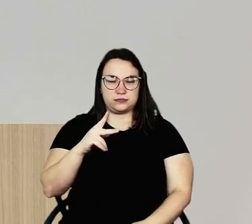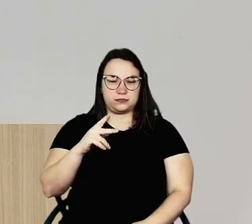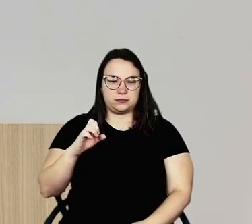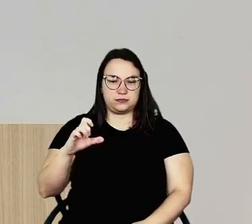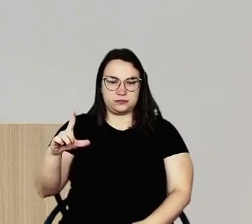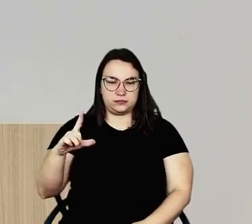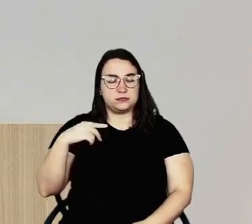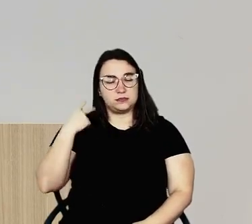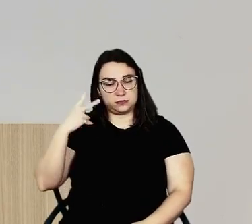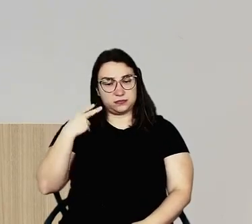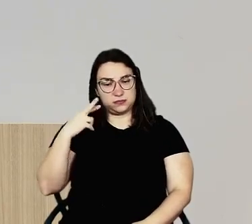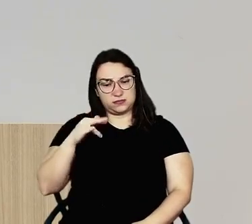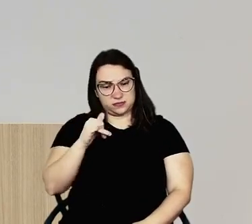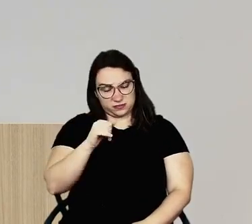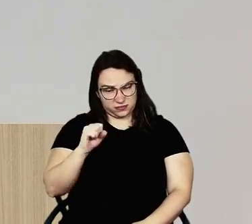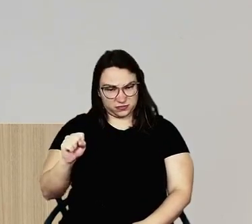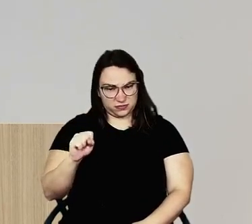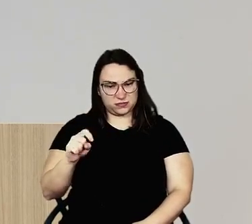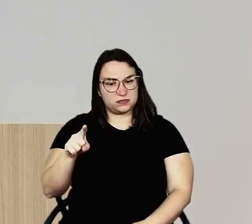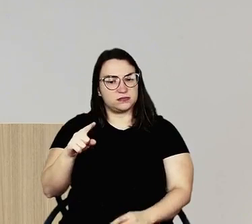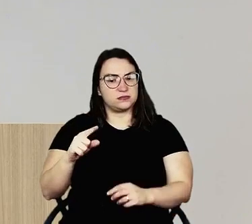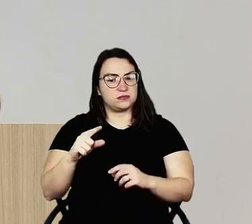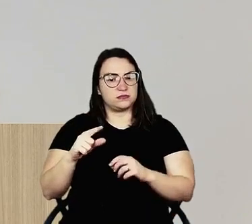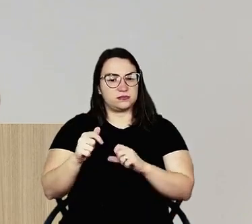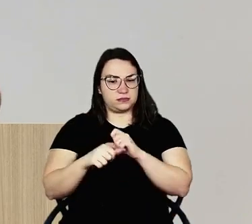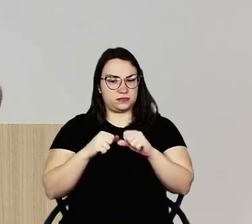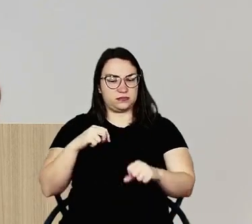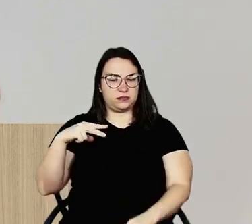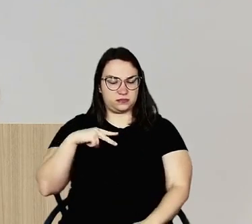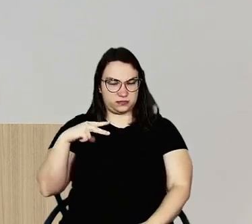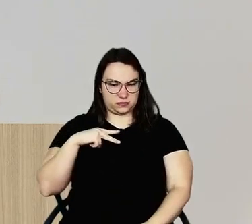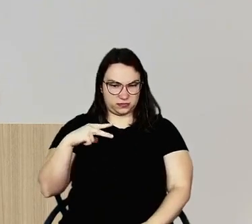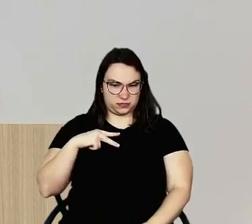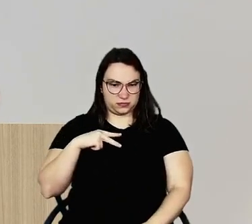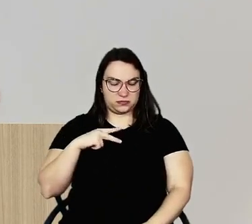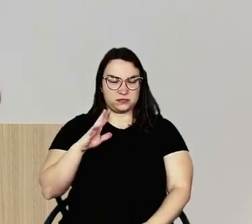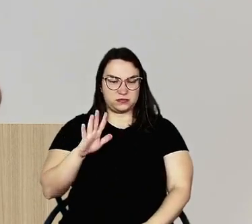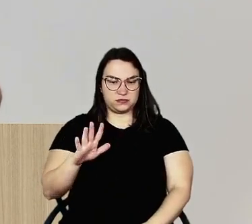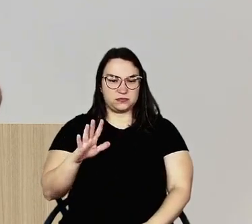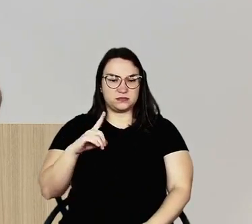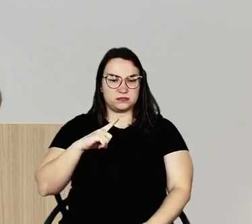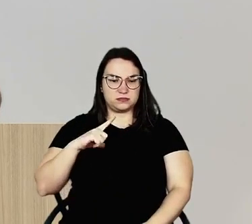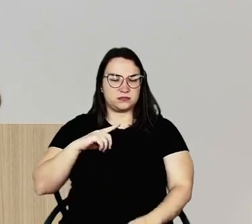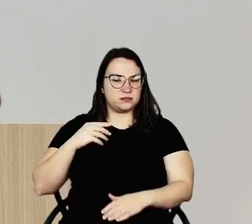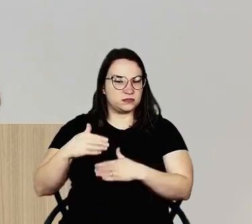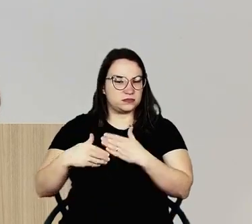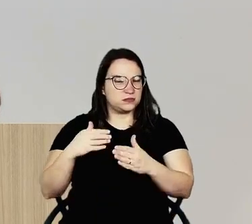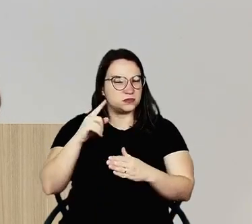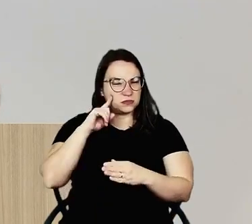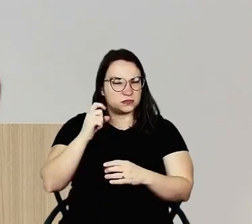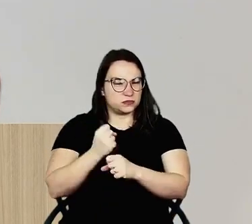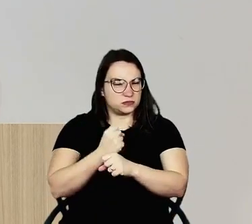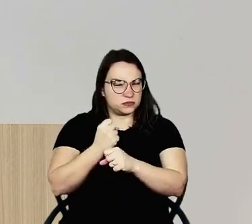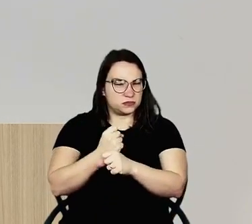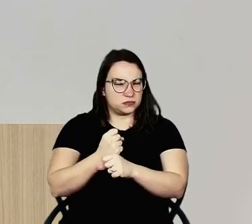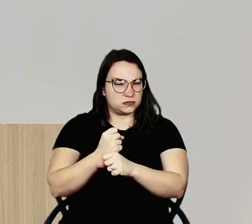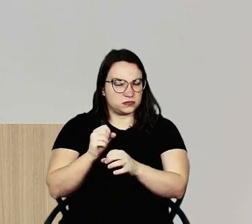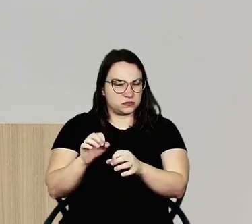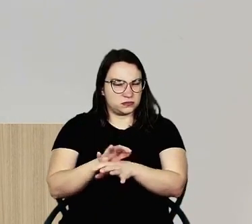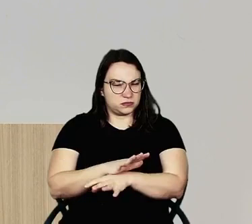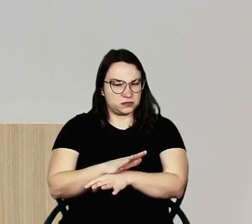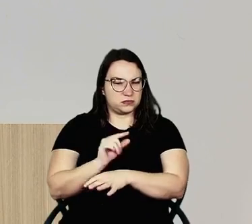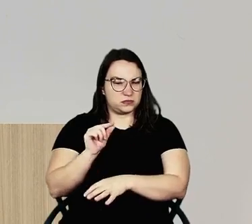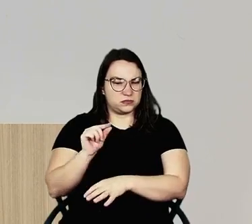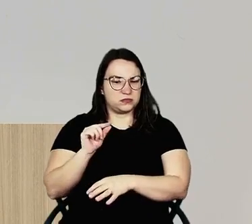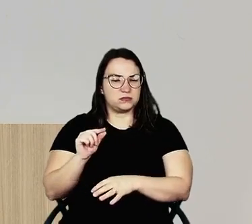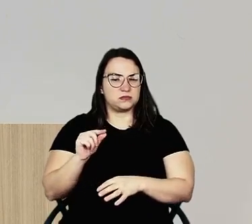Cris disse que ela foi privatizada mas nós temos aqui em construção não sei se terminou ainda Vereador uma das maiores subestações